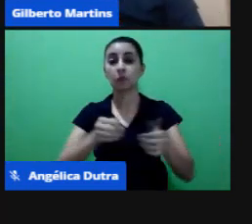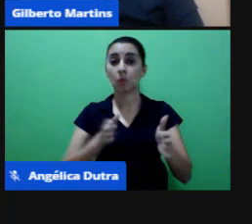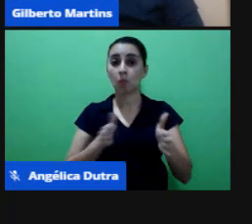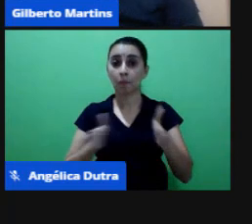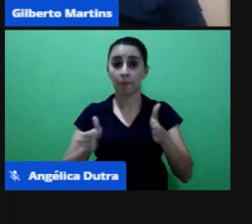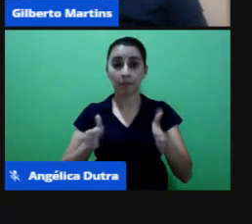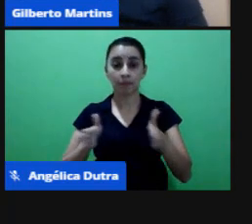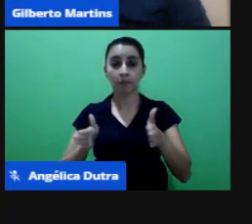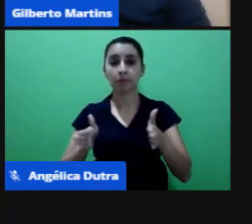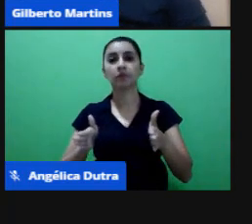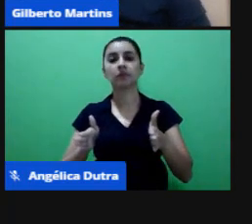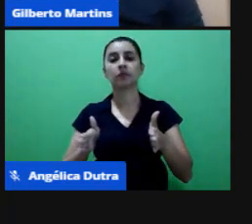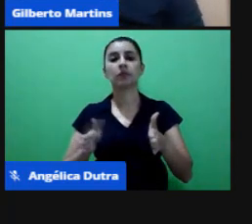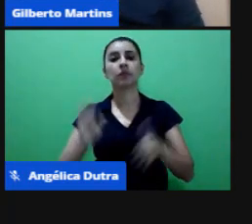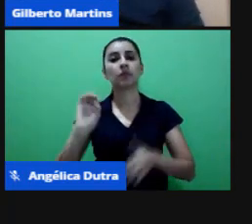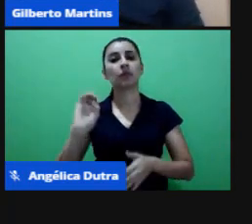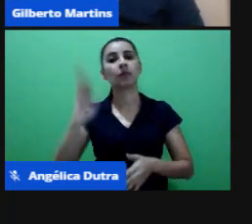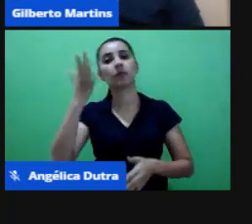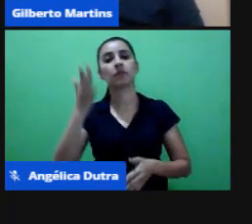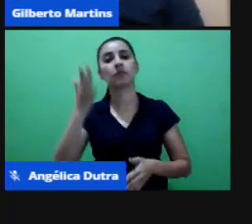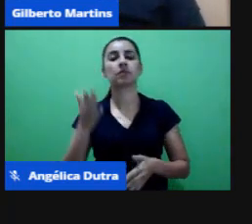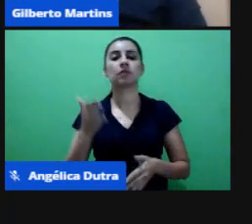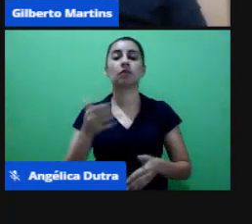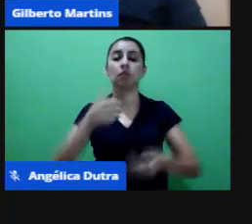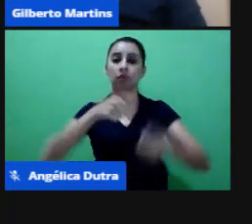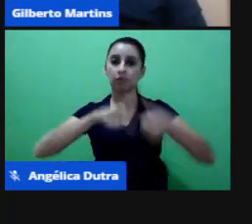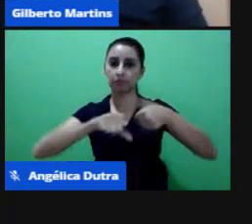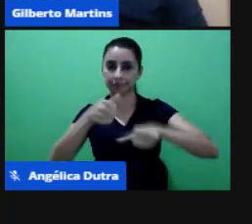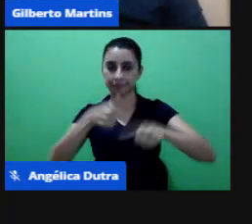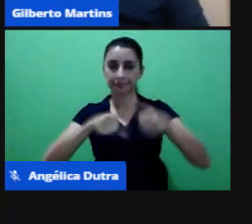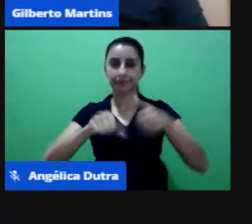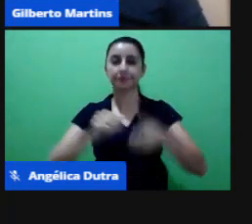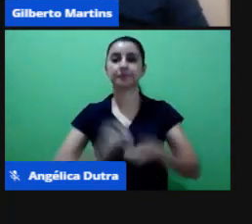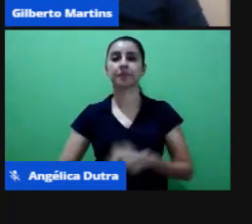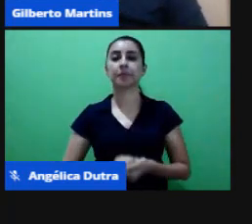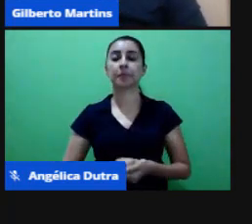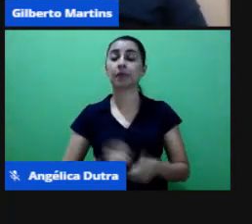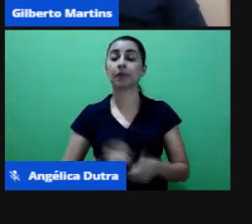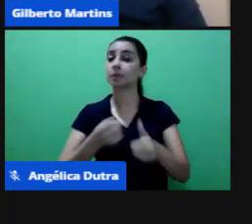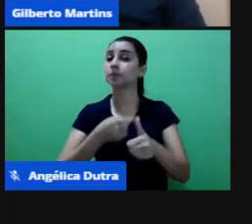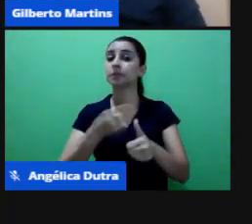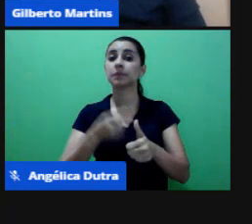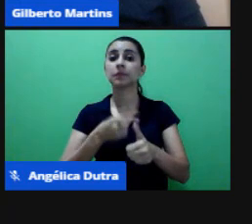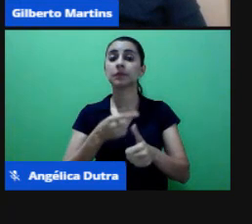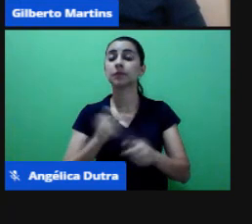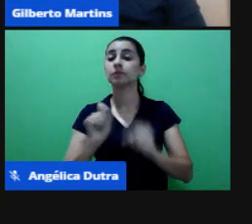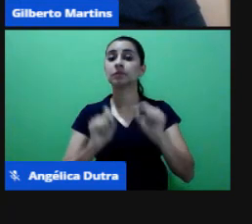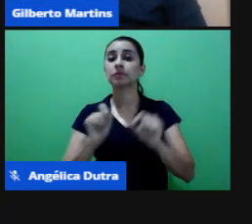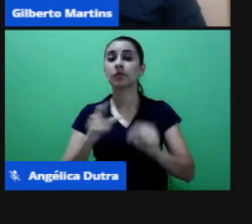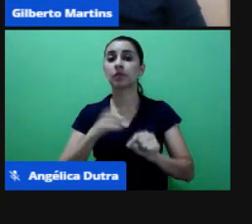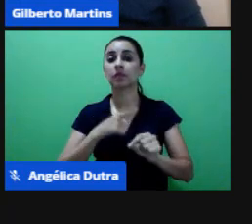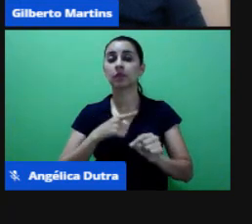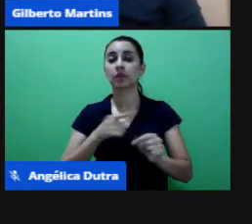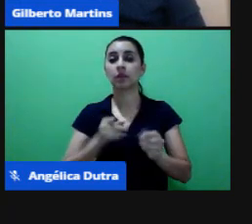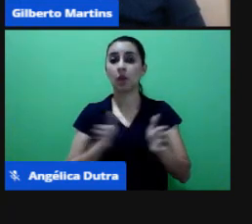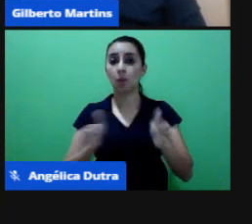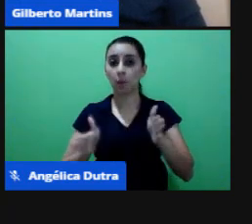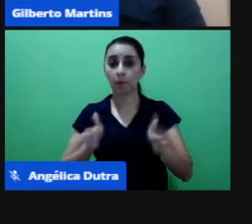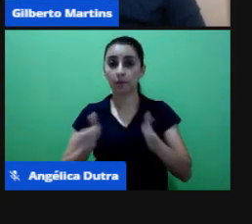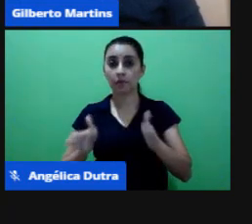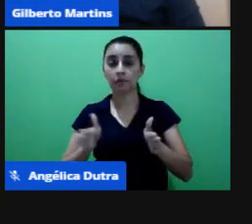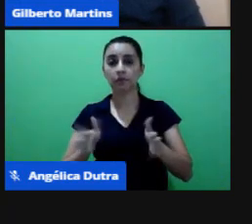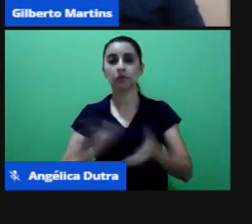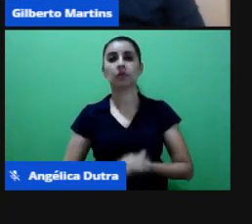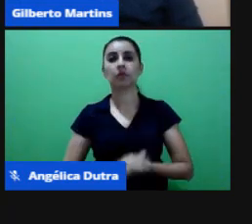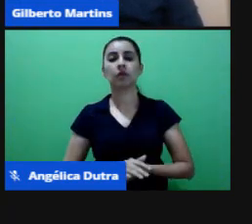que essa avaliação vai acontecer, certo? O primeiro momento nós temos aí o período de aplicação